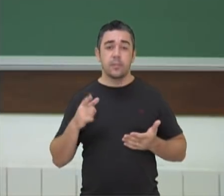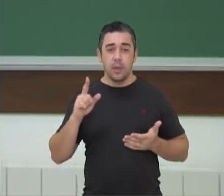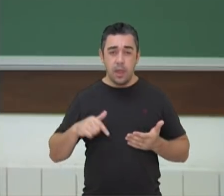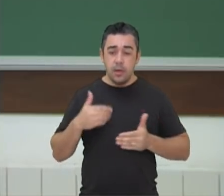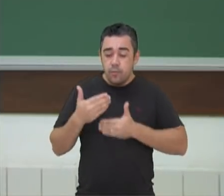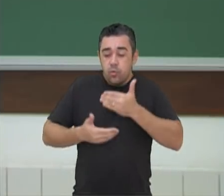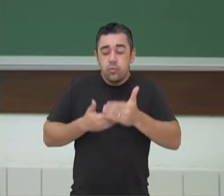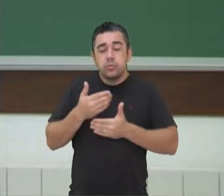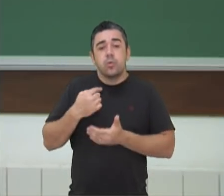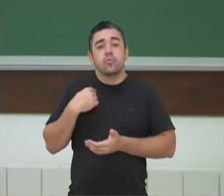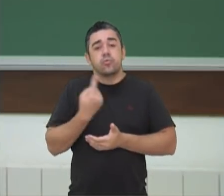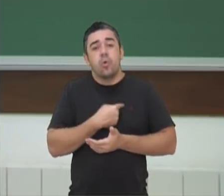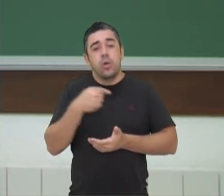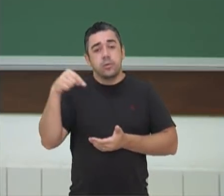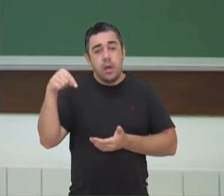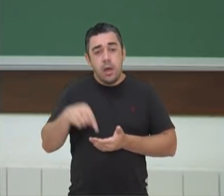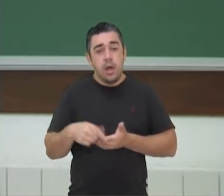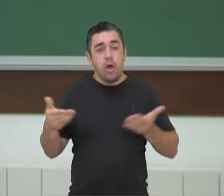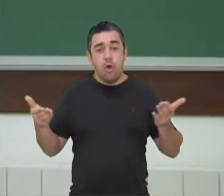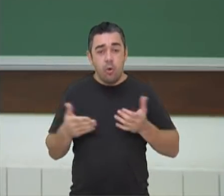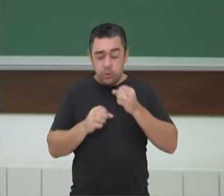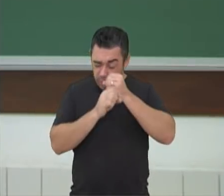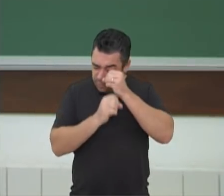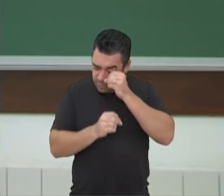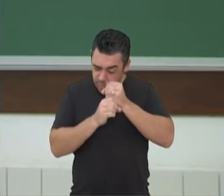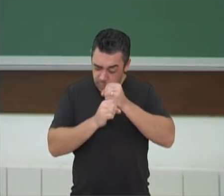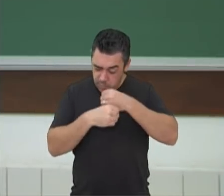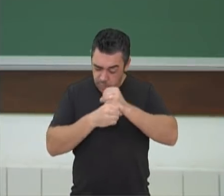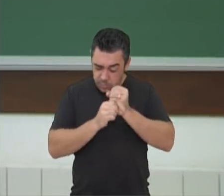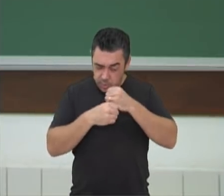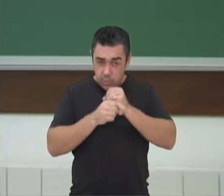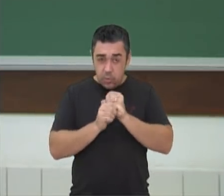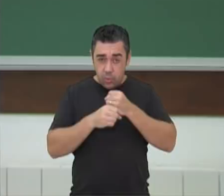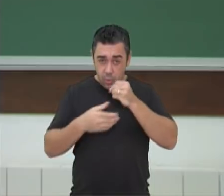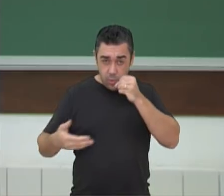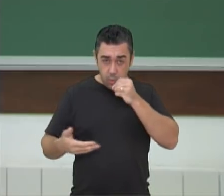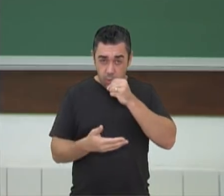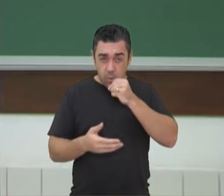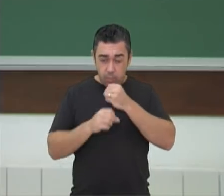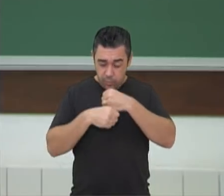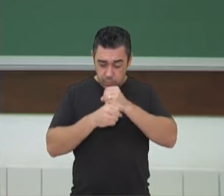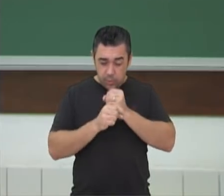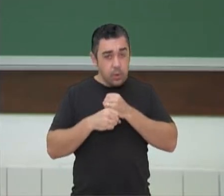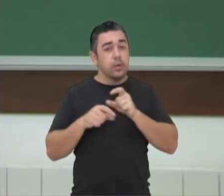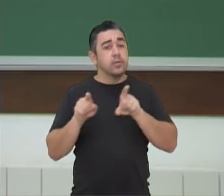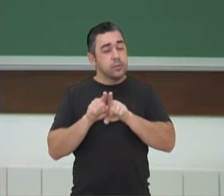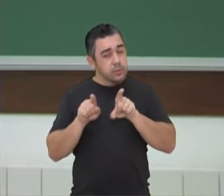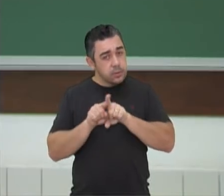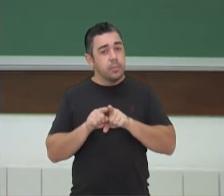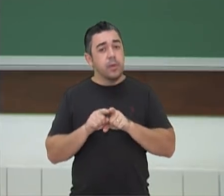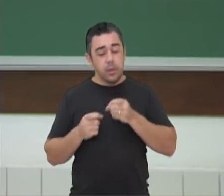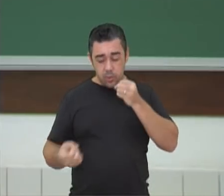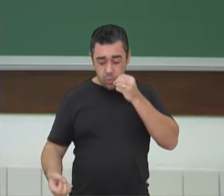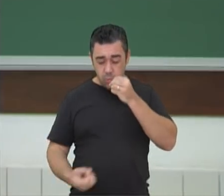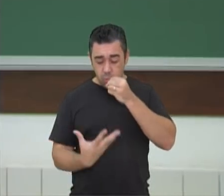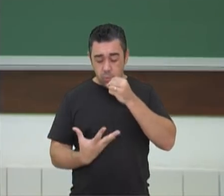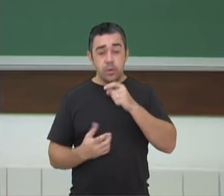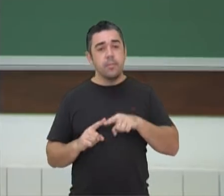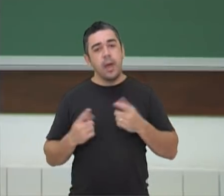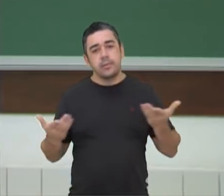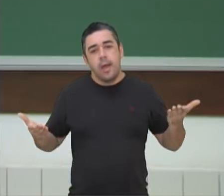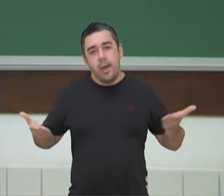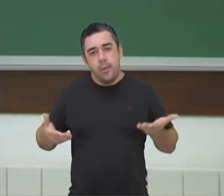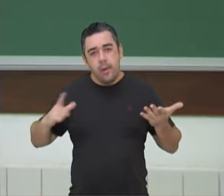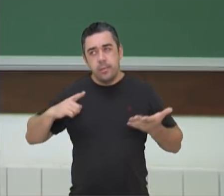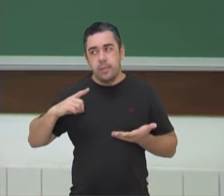do nosso microscópio moderno. O nosso microscópio moderno também é um microscópio de luz, só que eu utilizo a luz de uma